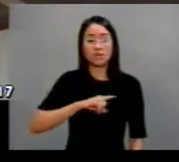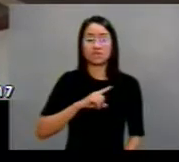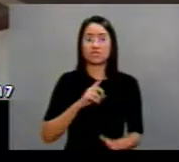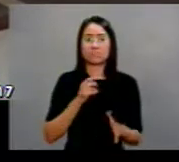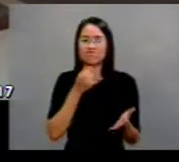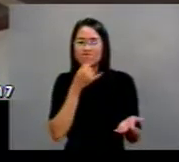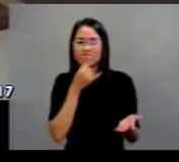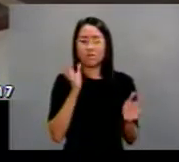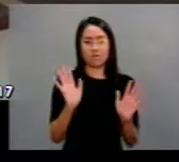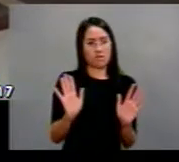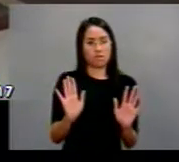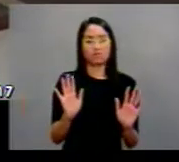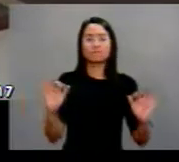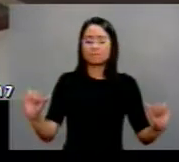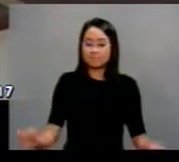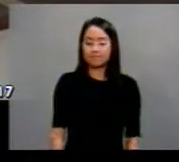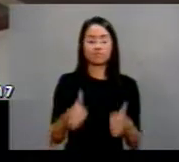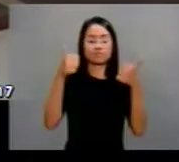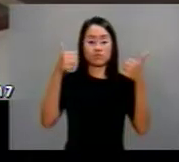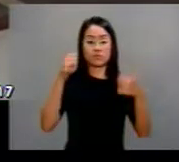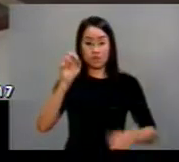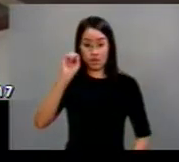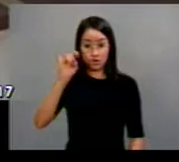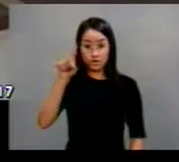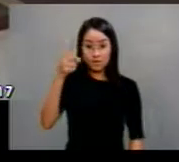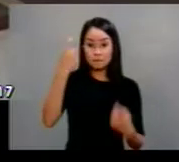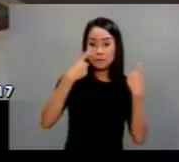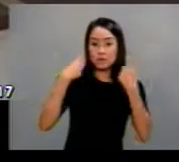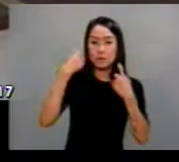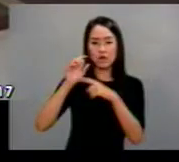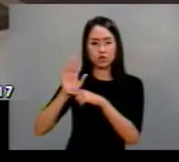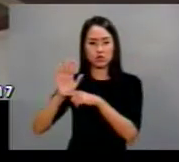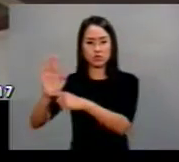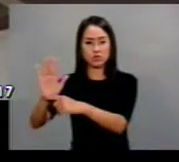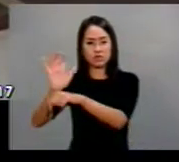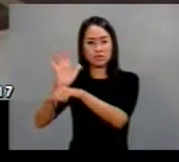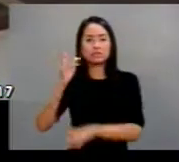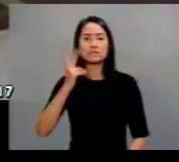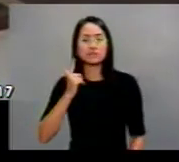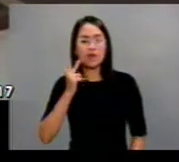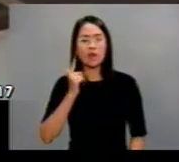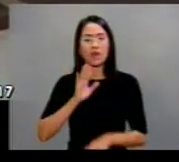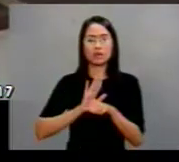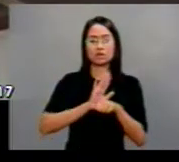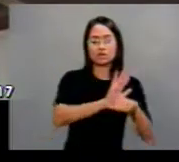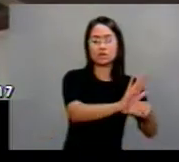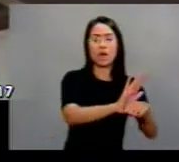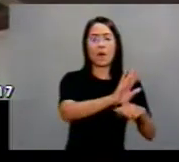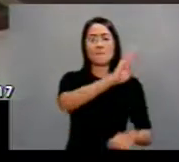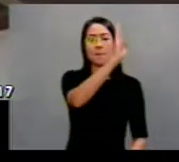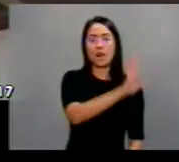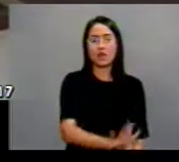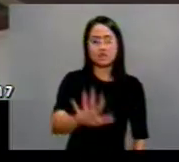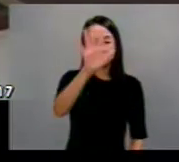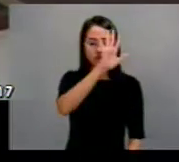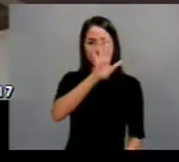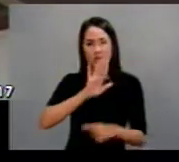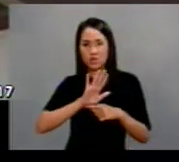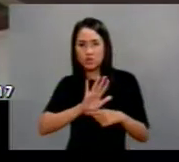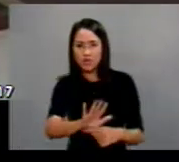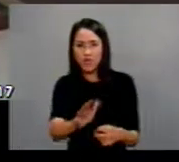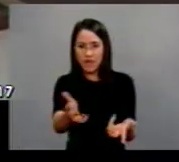abater. Aqueles que têm compromisso real com as transformações profundas, com a superação desse